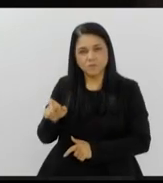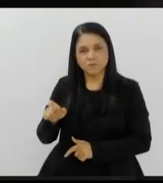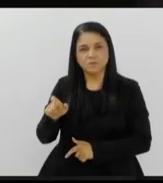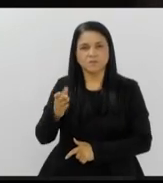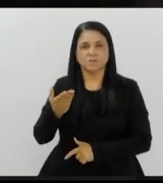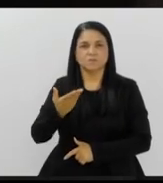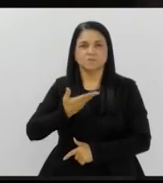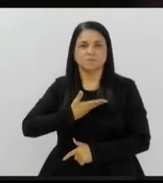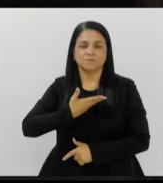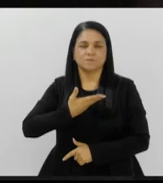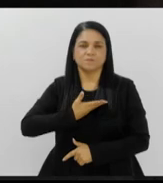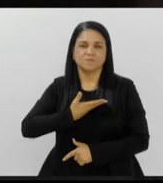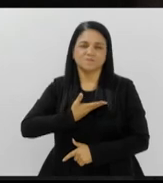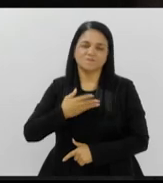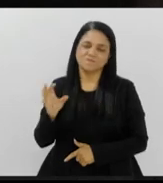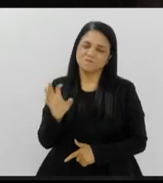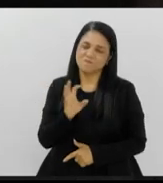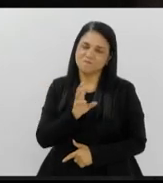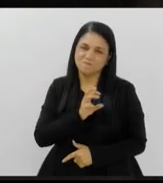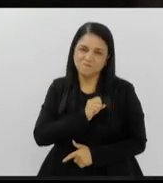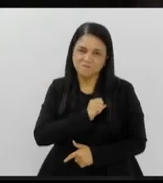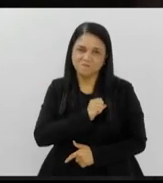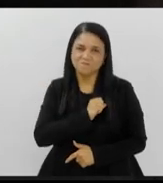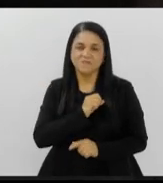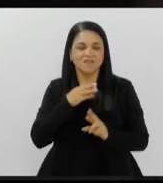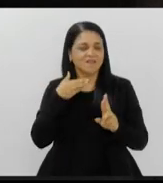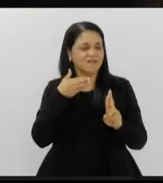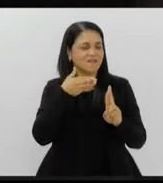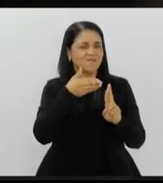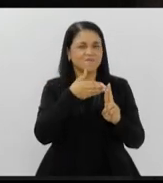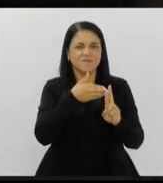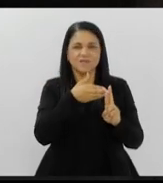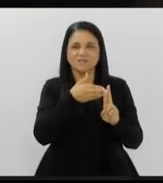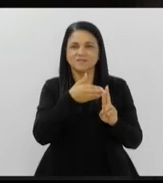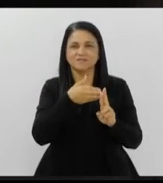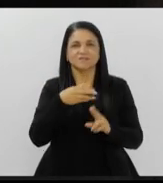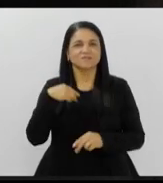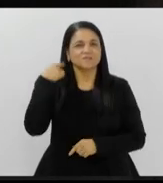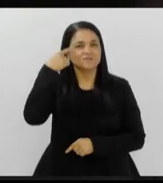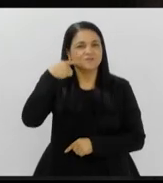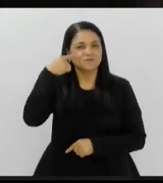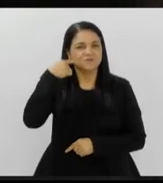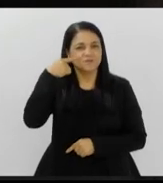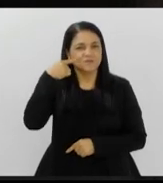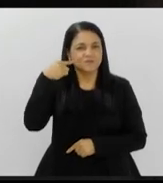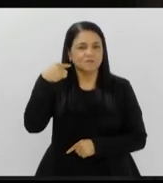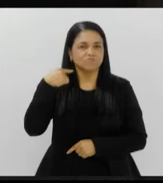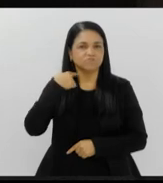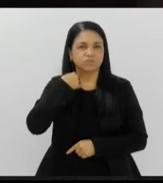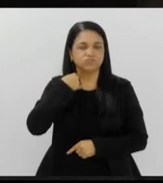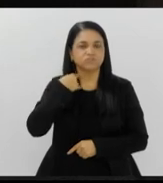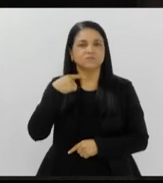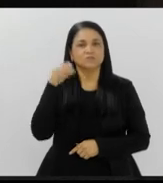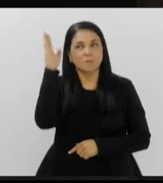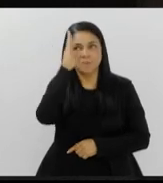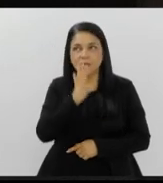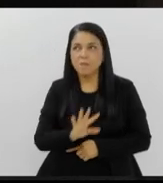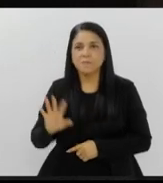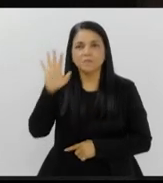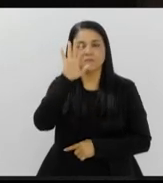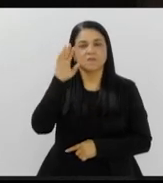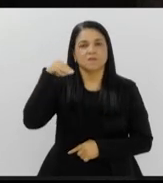minha amada amiga e referência na advocacia de todo o Brasil, doutora Ana